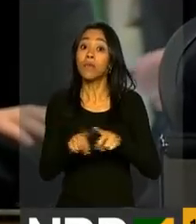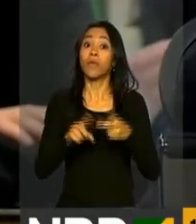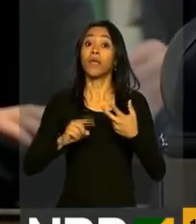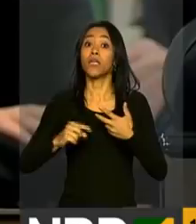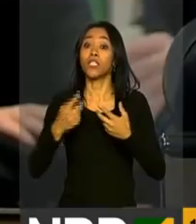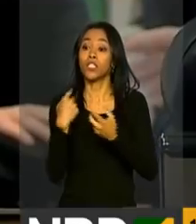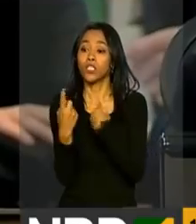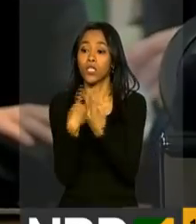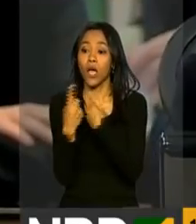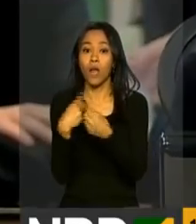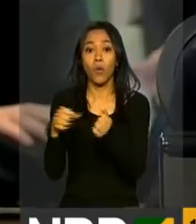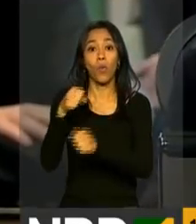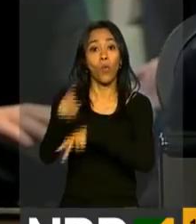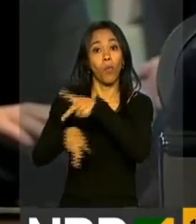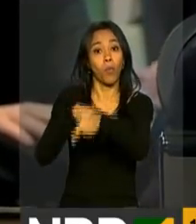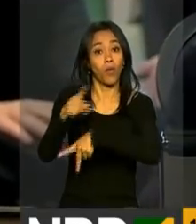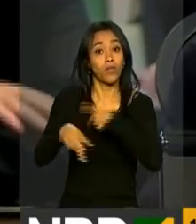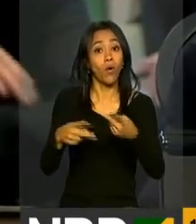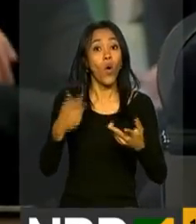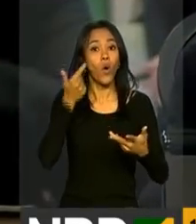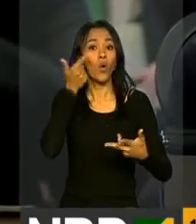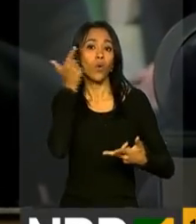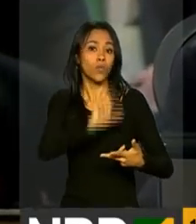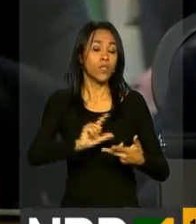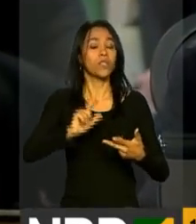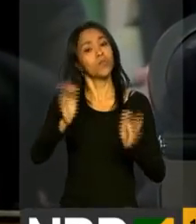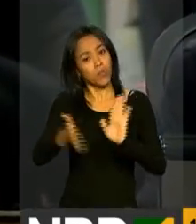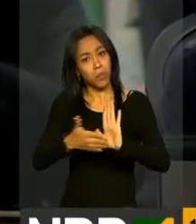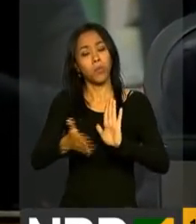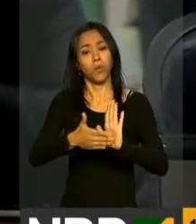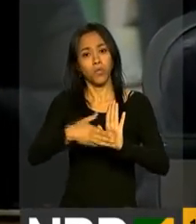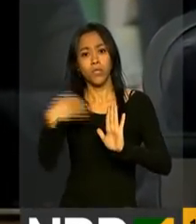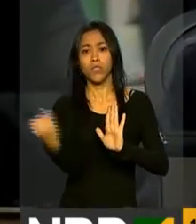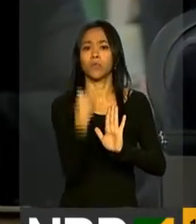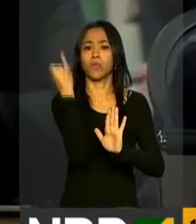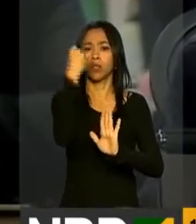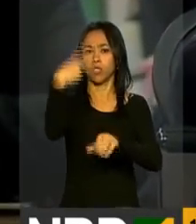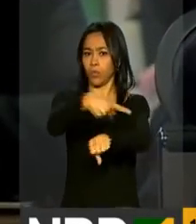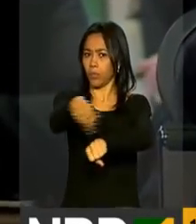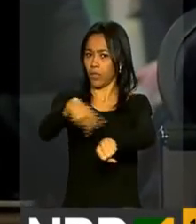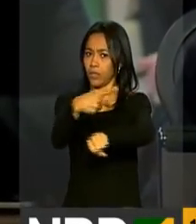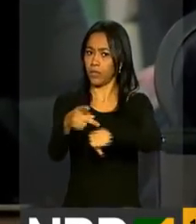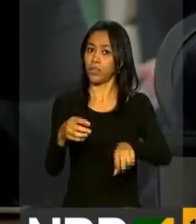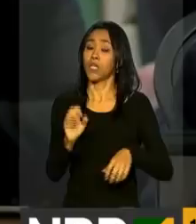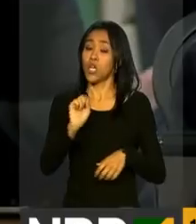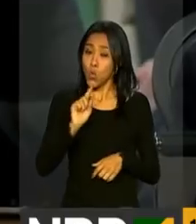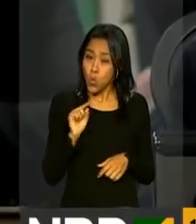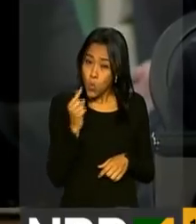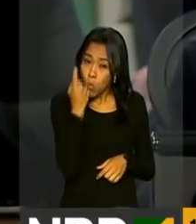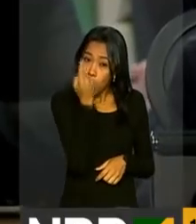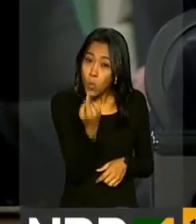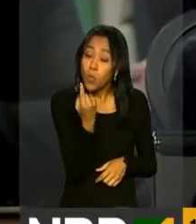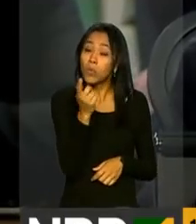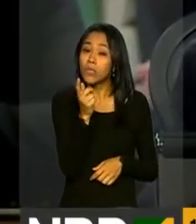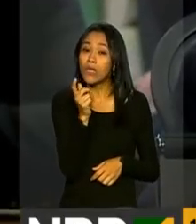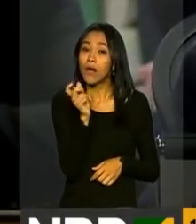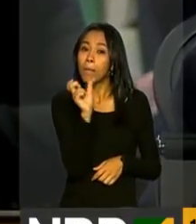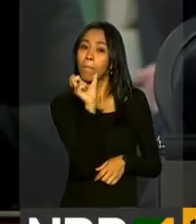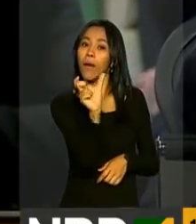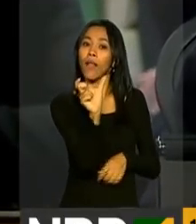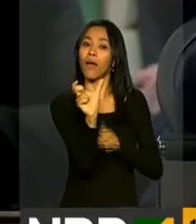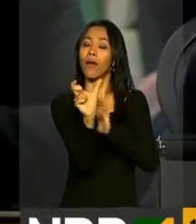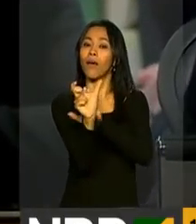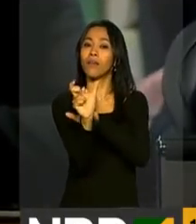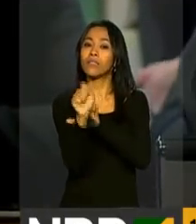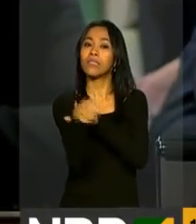nós conseguimos fazer reformas fundamentais para o país até que vejamos uma das palavras chaves do nosso governo é palavra